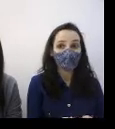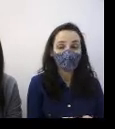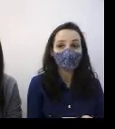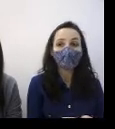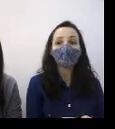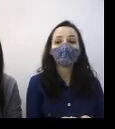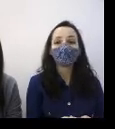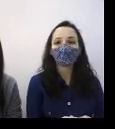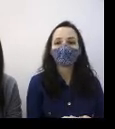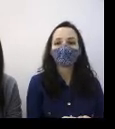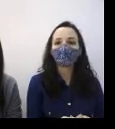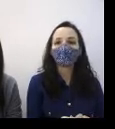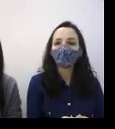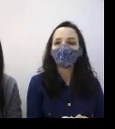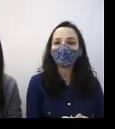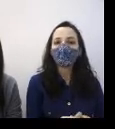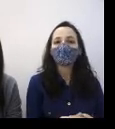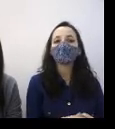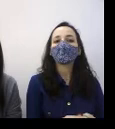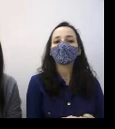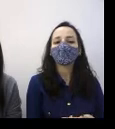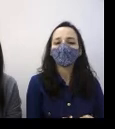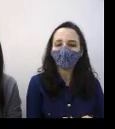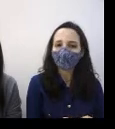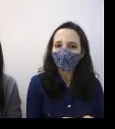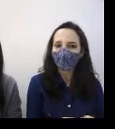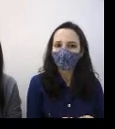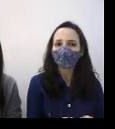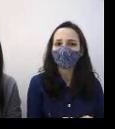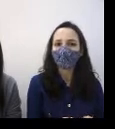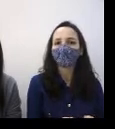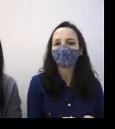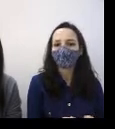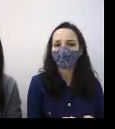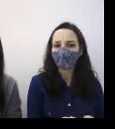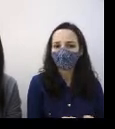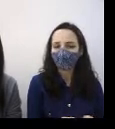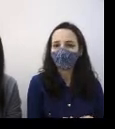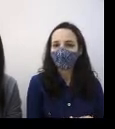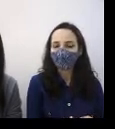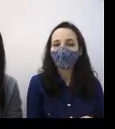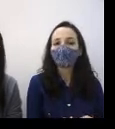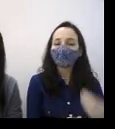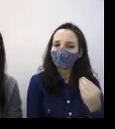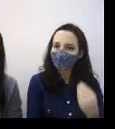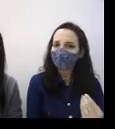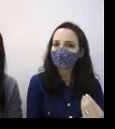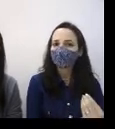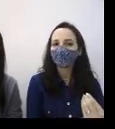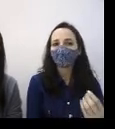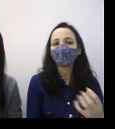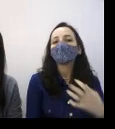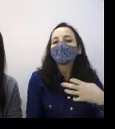um tempinho, e nós precisamos também se permitir passar por esse estado da tristeza, né? Que o estado